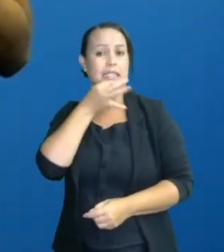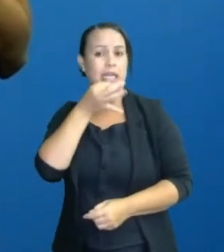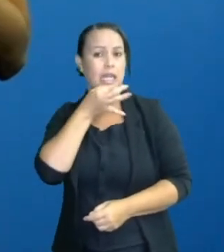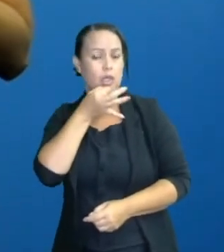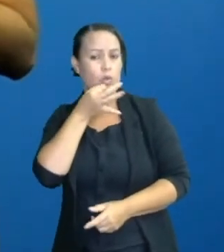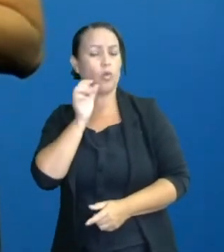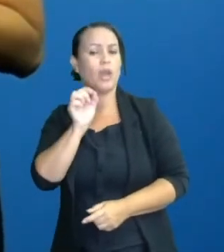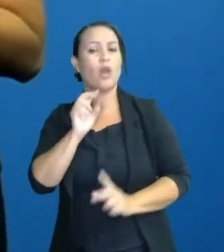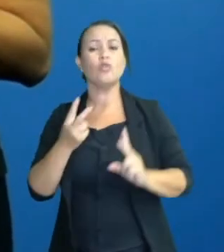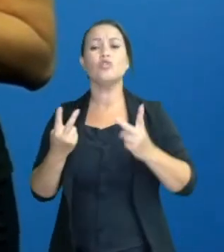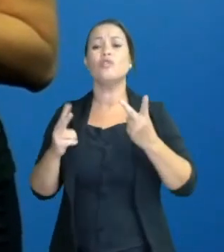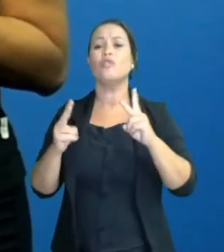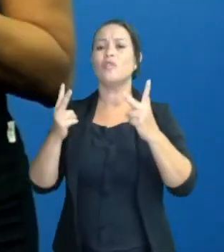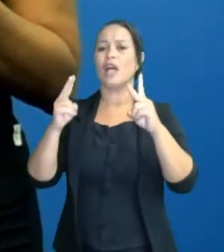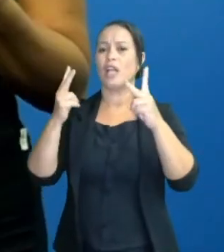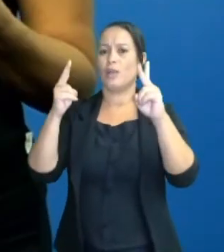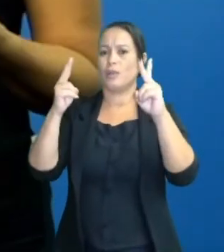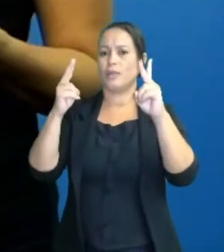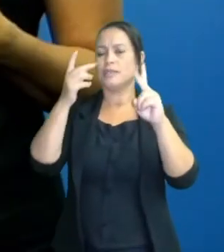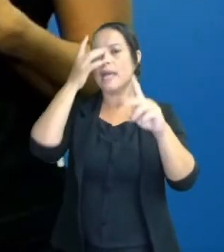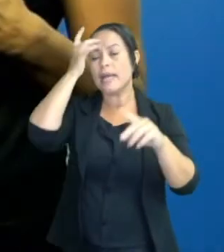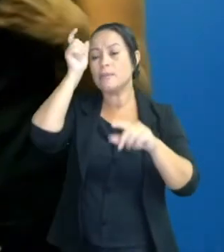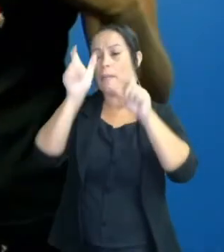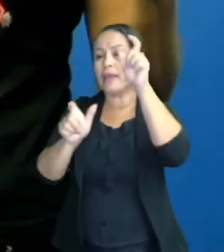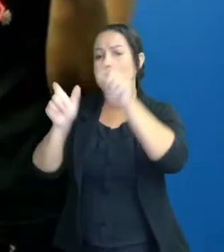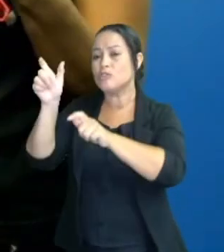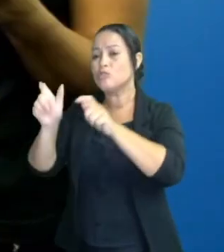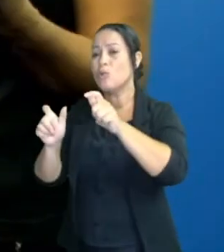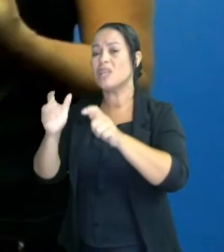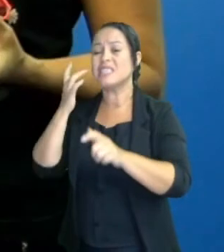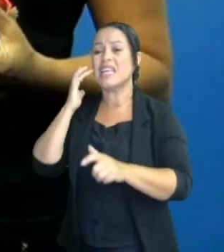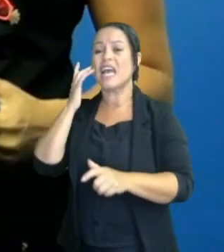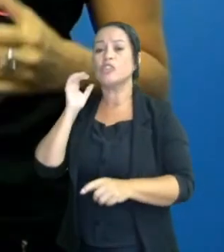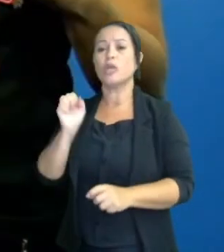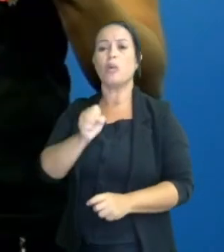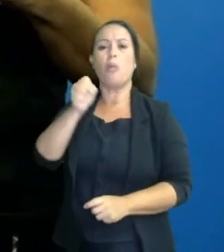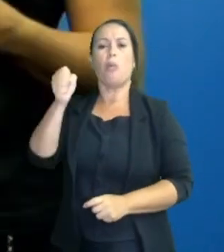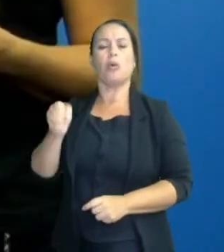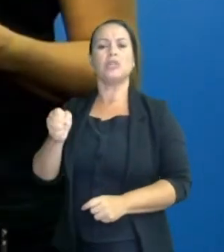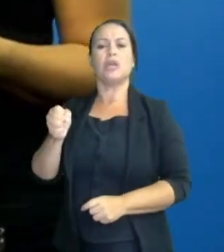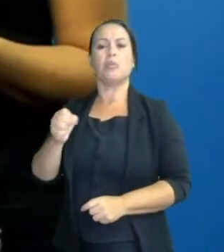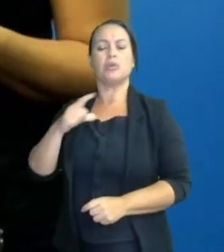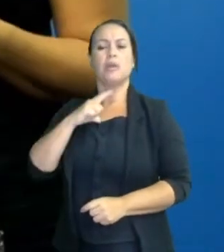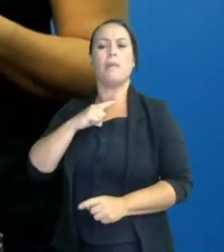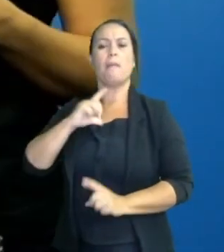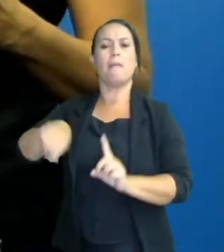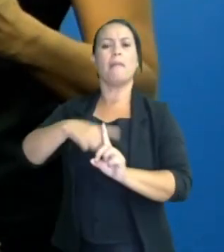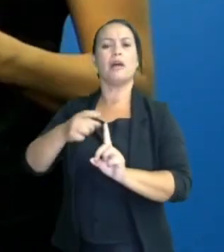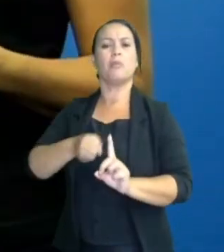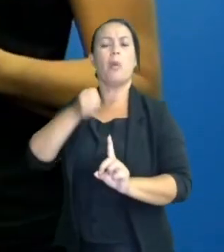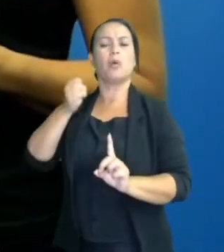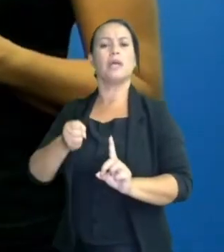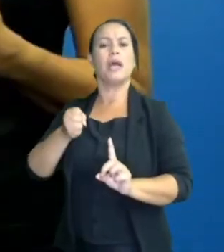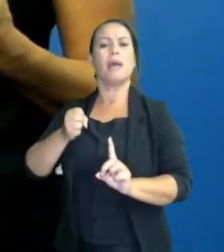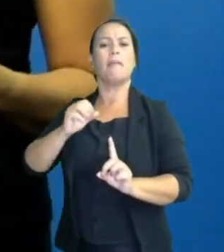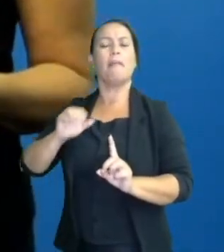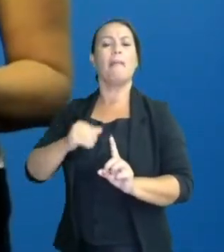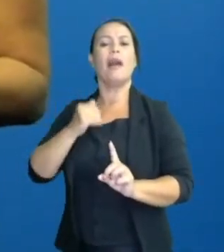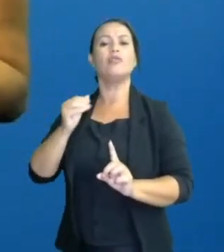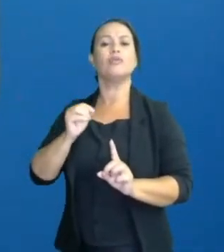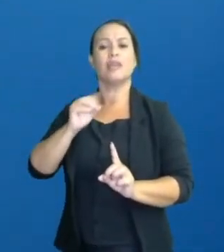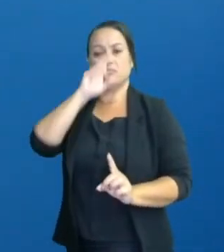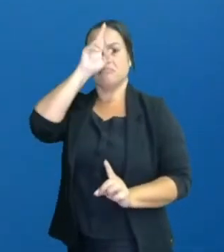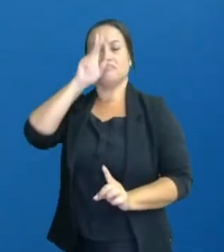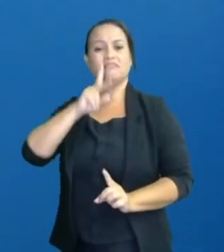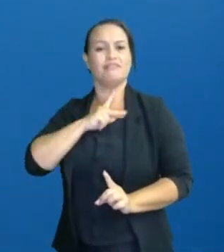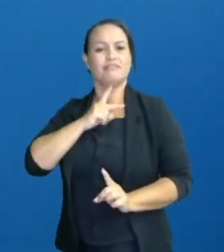tá certo? Os valores. As pessoas estão apegadas ao poder. Quanto mais poder elas têm, mais poder elas